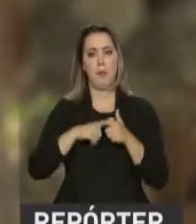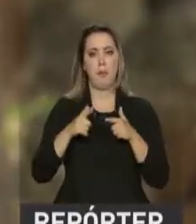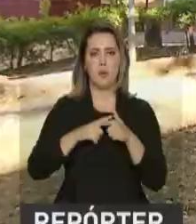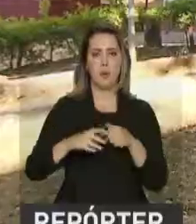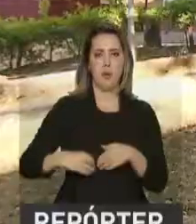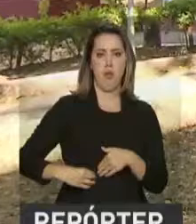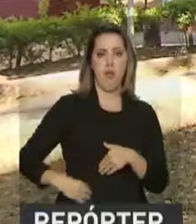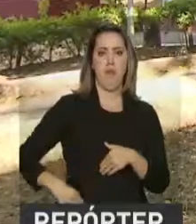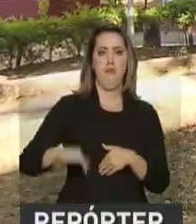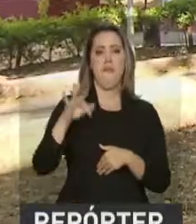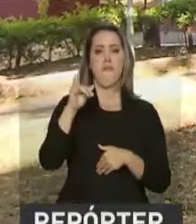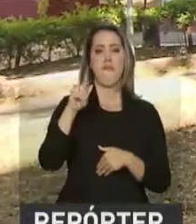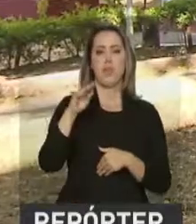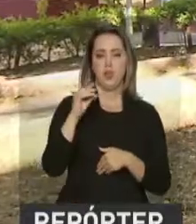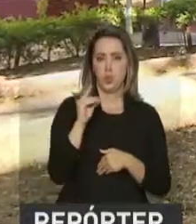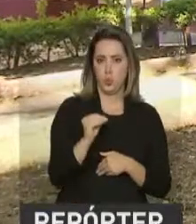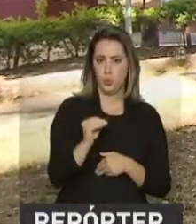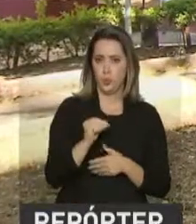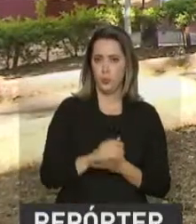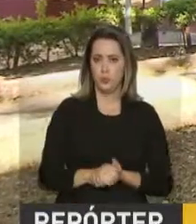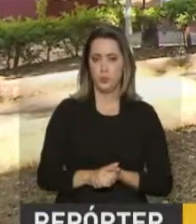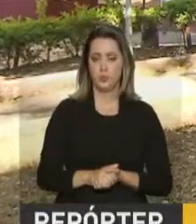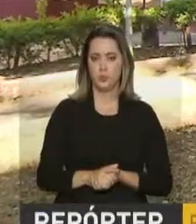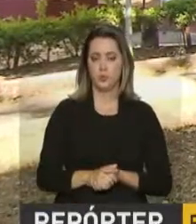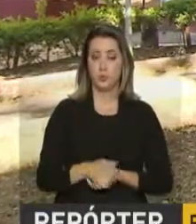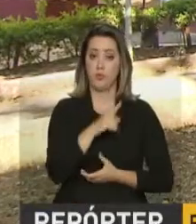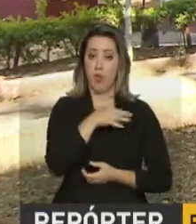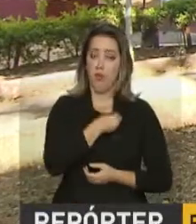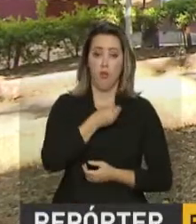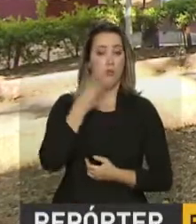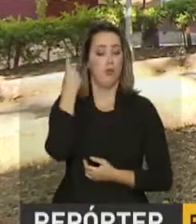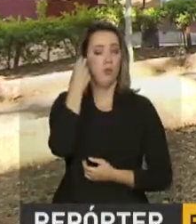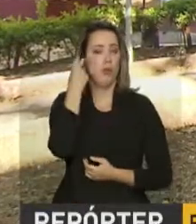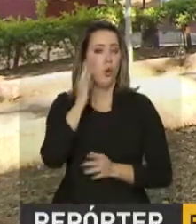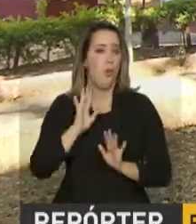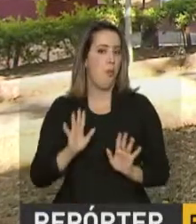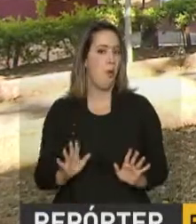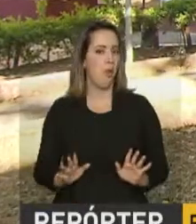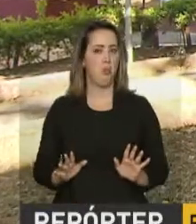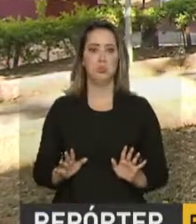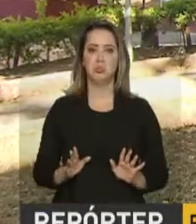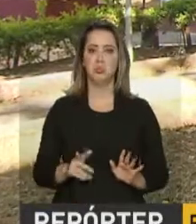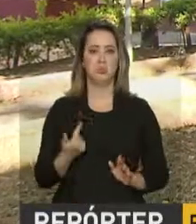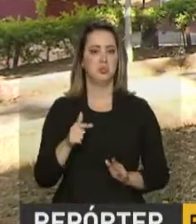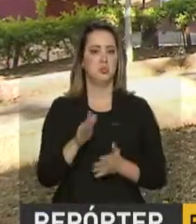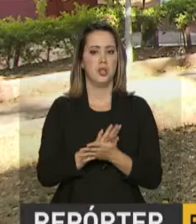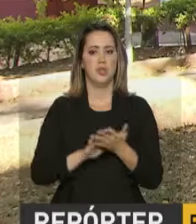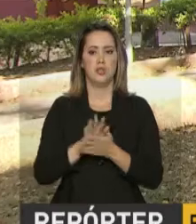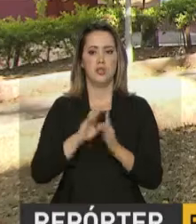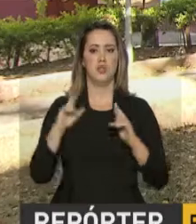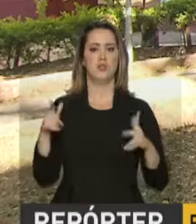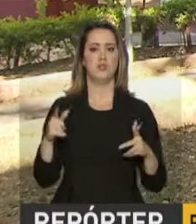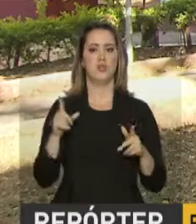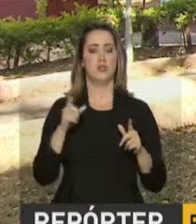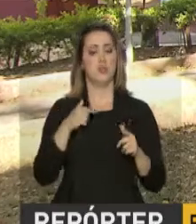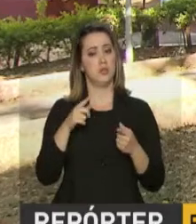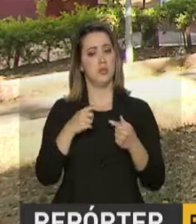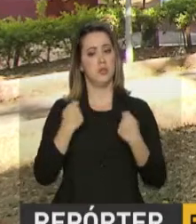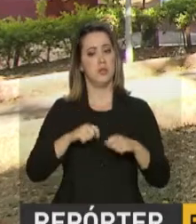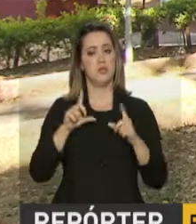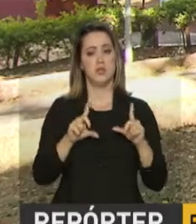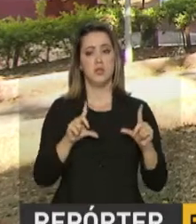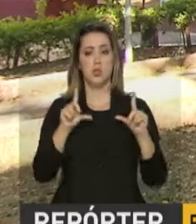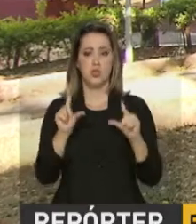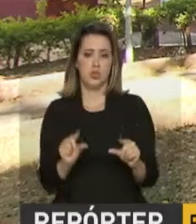fígado eu tenho uma vida normal porque são bastante normal se um não altera em nada claro que eu tenho que diminuir essas